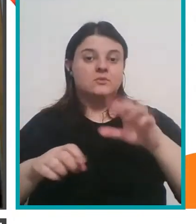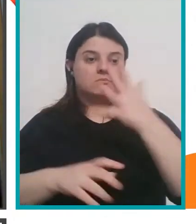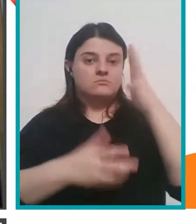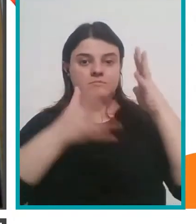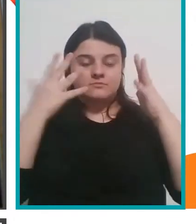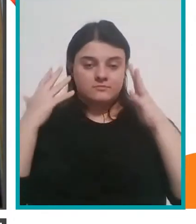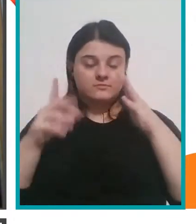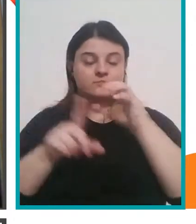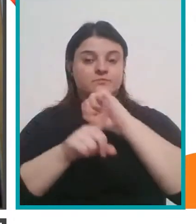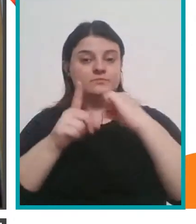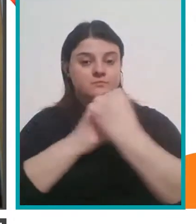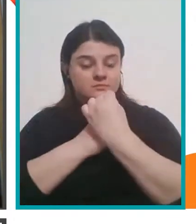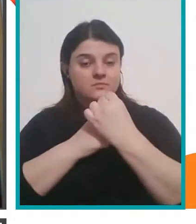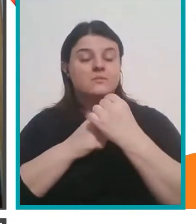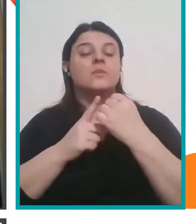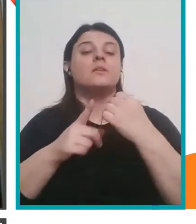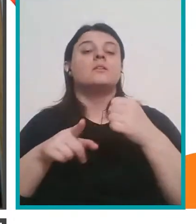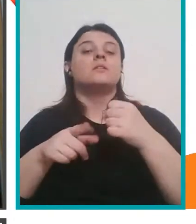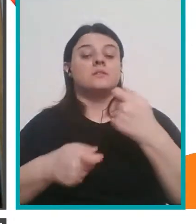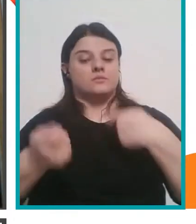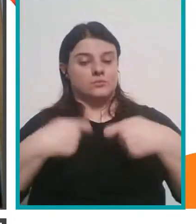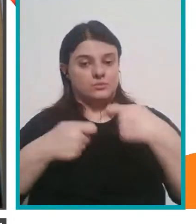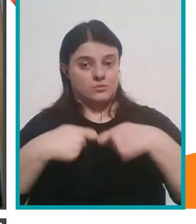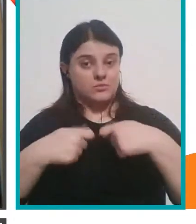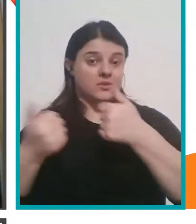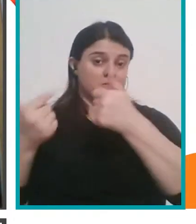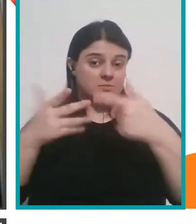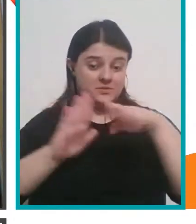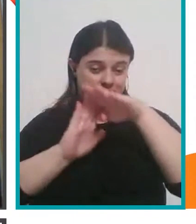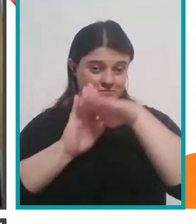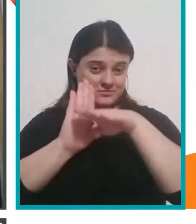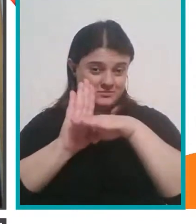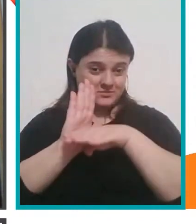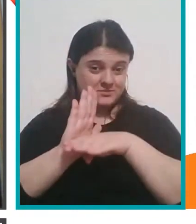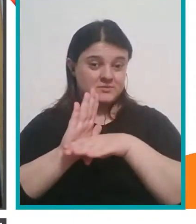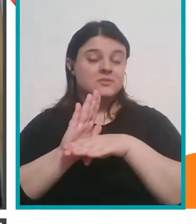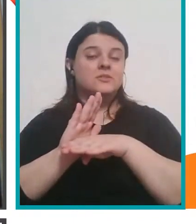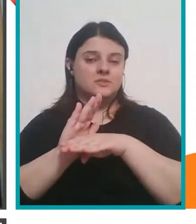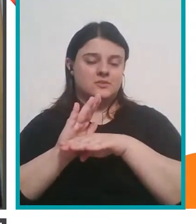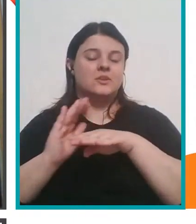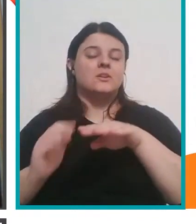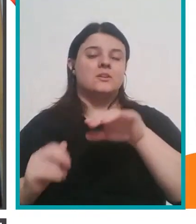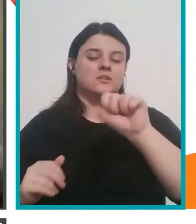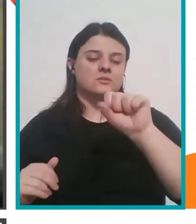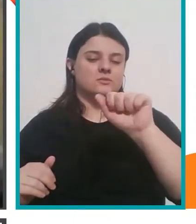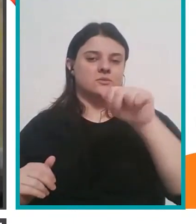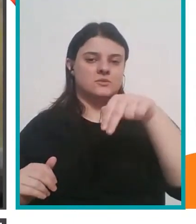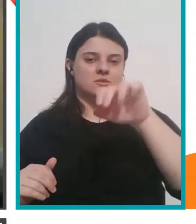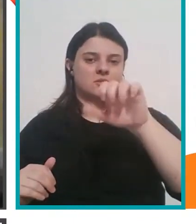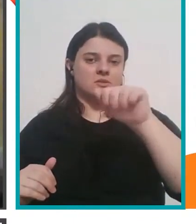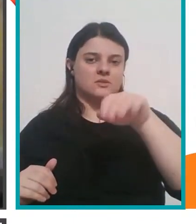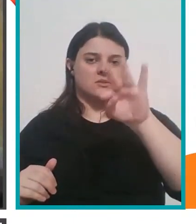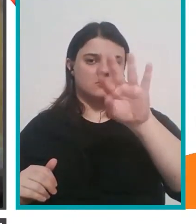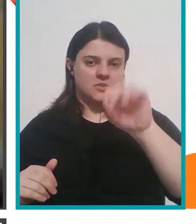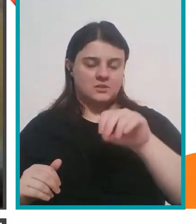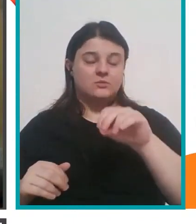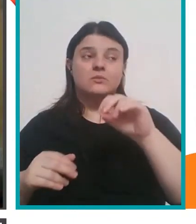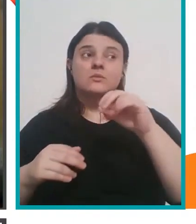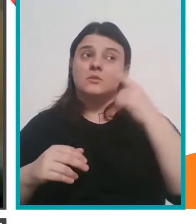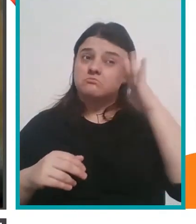social e até econômica. E aí você fala sobre a agenda da questão do saneamento, eu penso que é preciso a gente